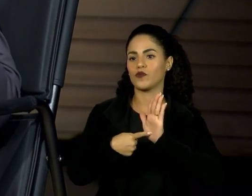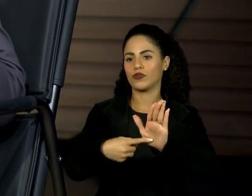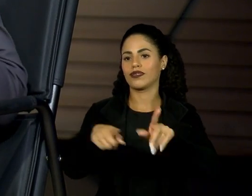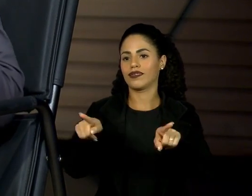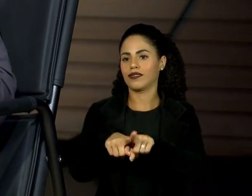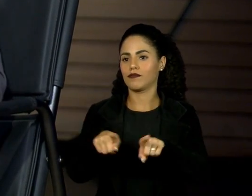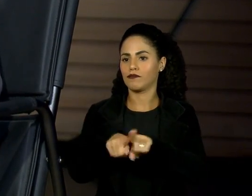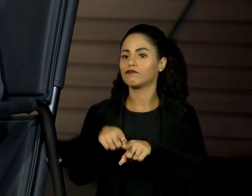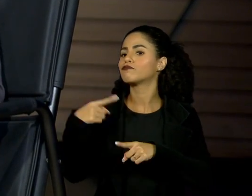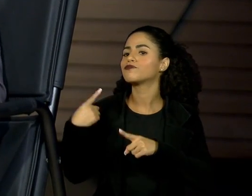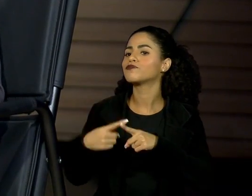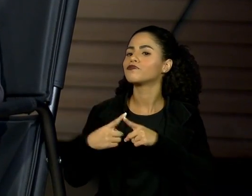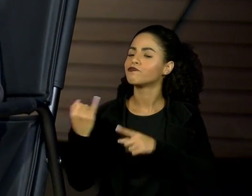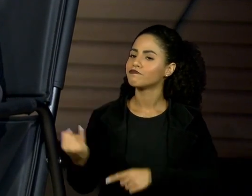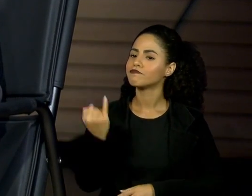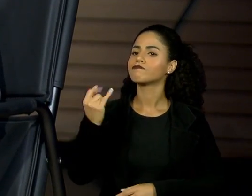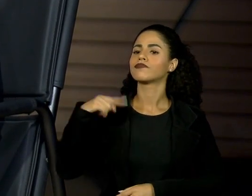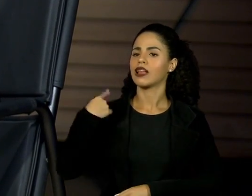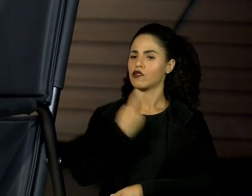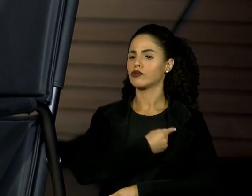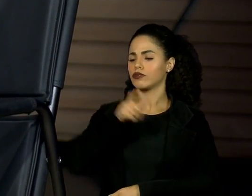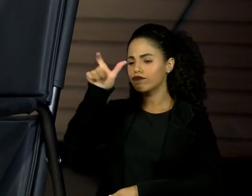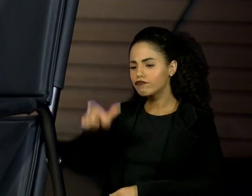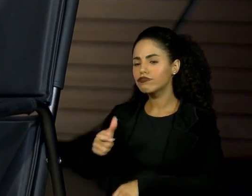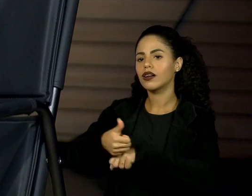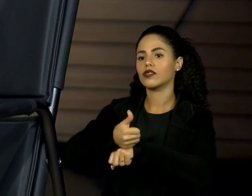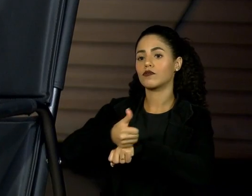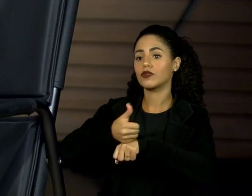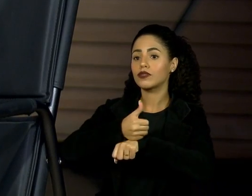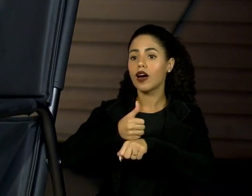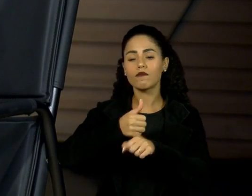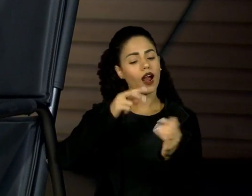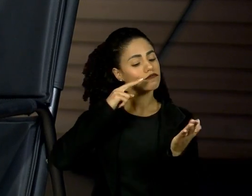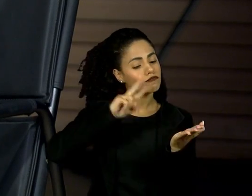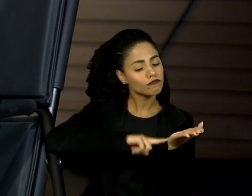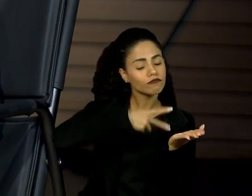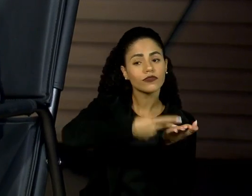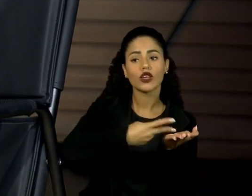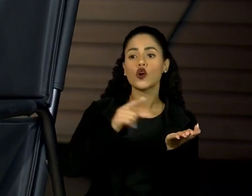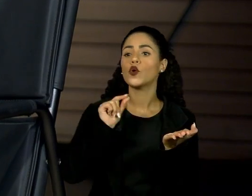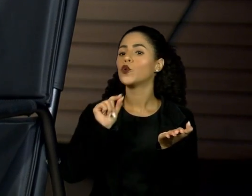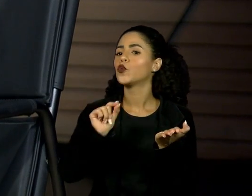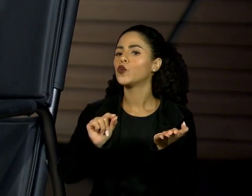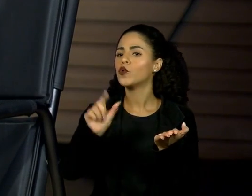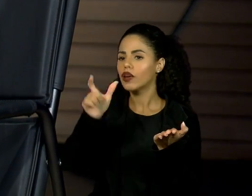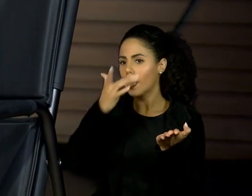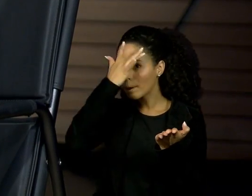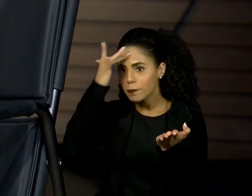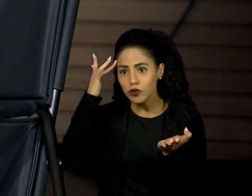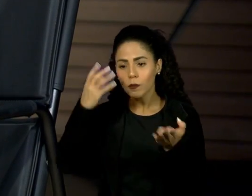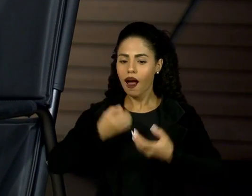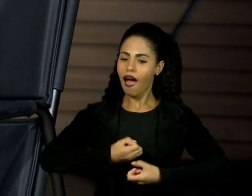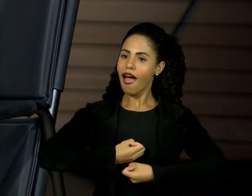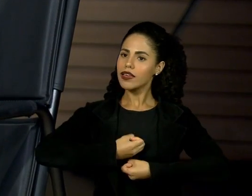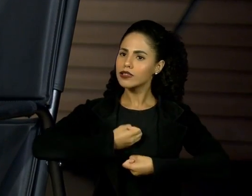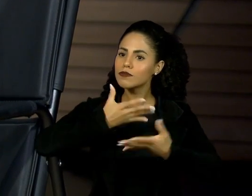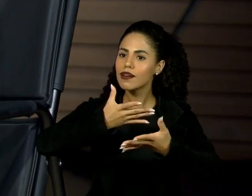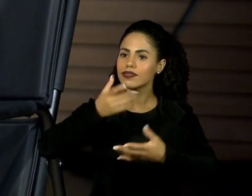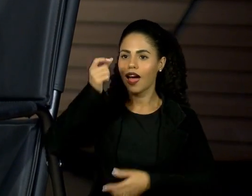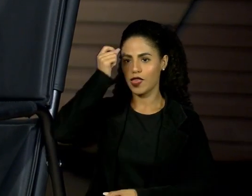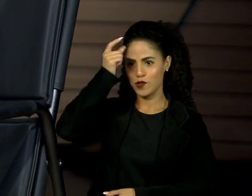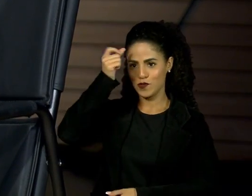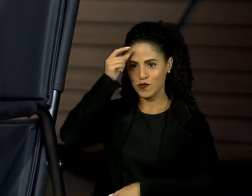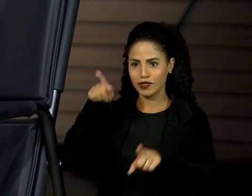Então, é importante, claro, o tradutor, mas é importantíssimo que esse tradutor ele tenha espaço de expressão. né?